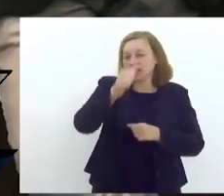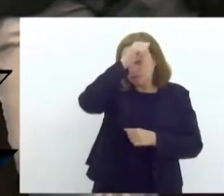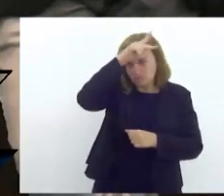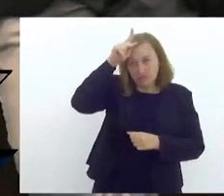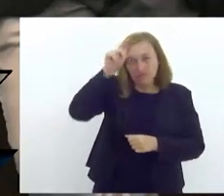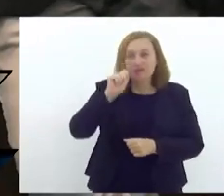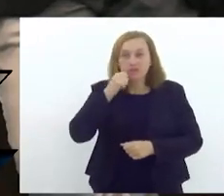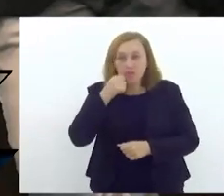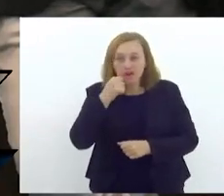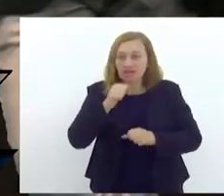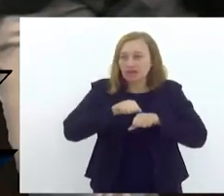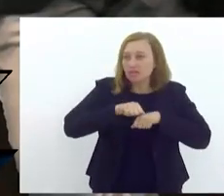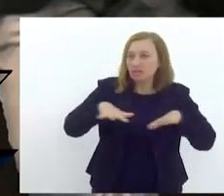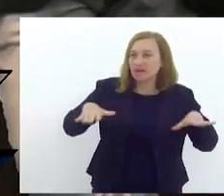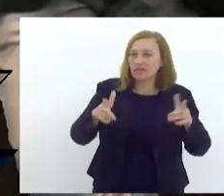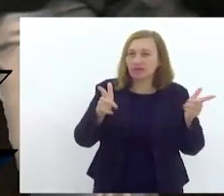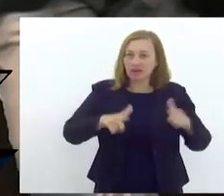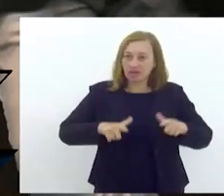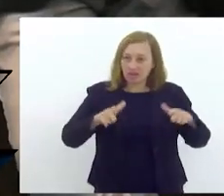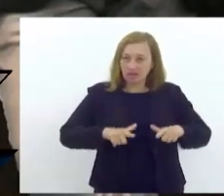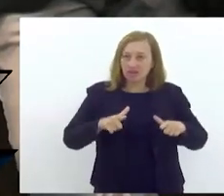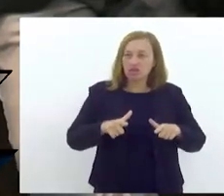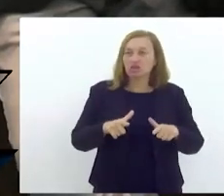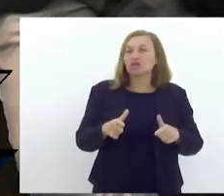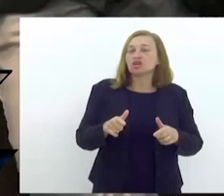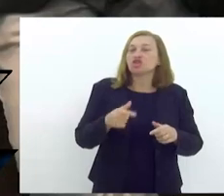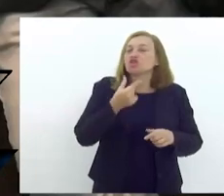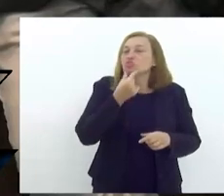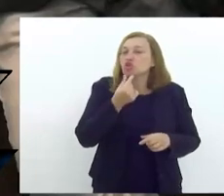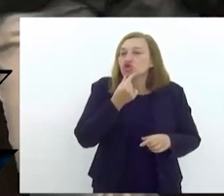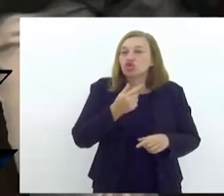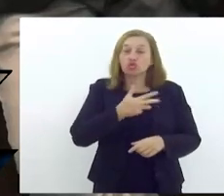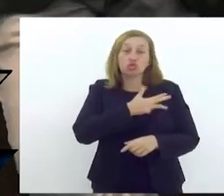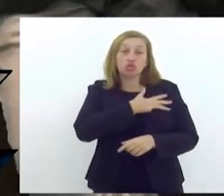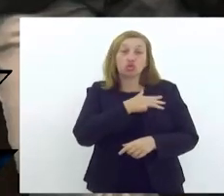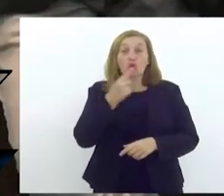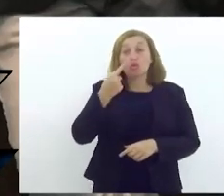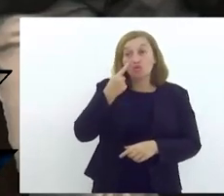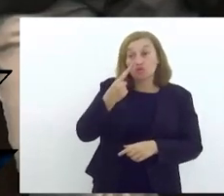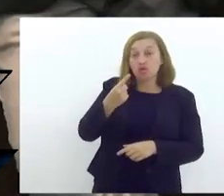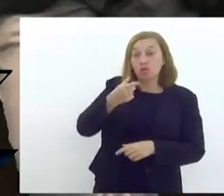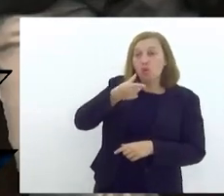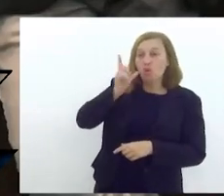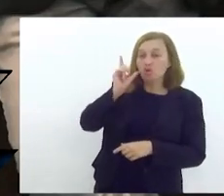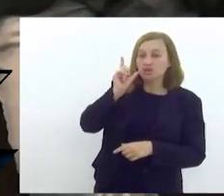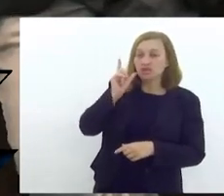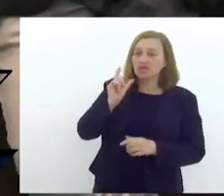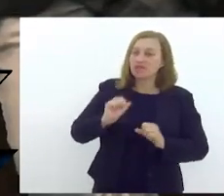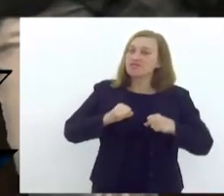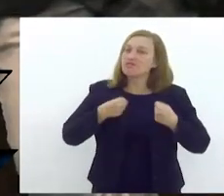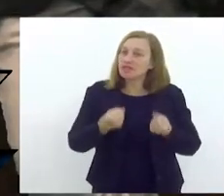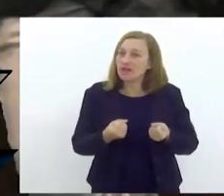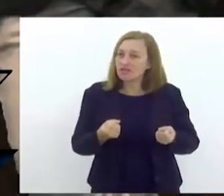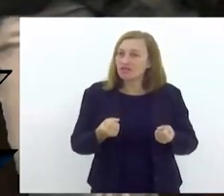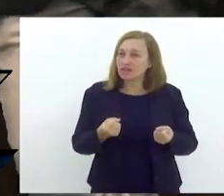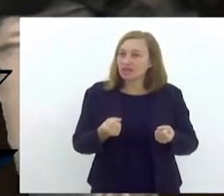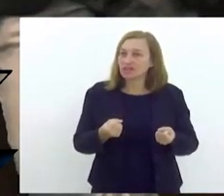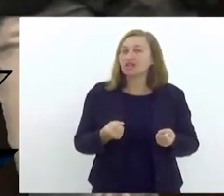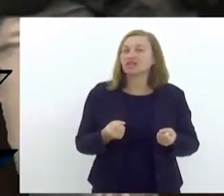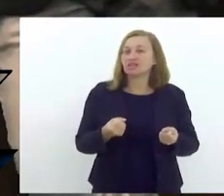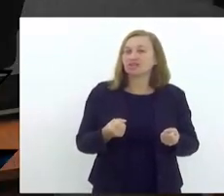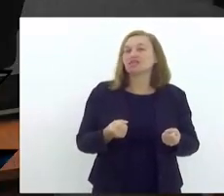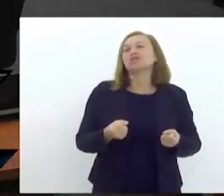consequentemente a bancada de soldadinhos do Lula como ontem a gente viu defendendo o indefensável que é